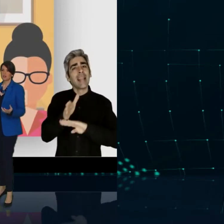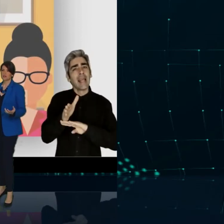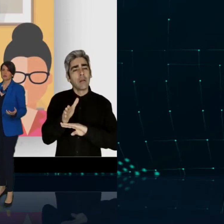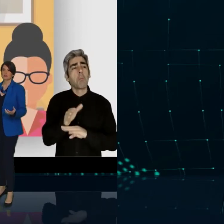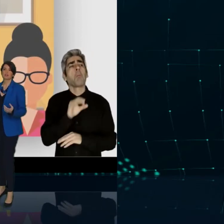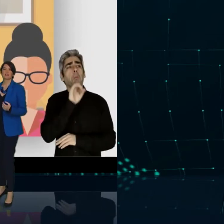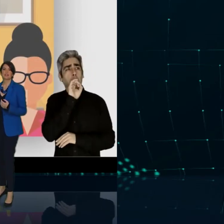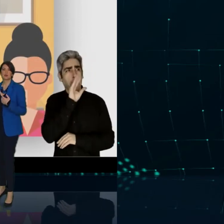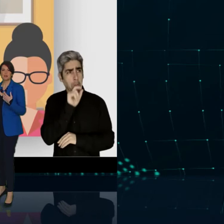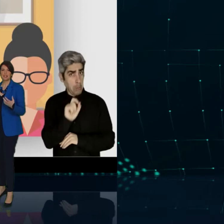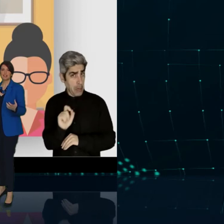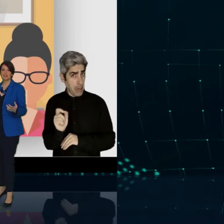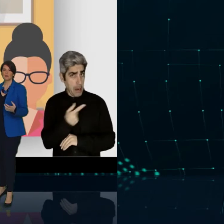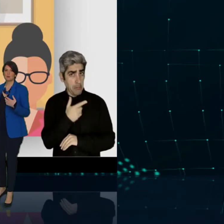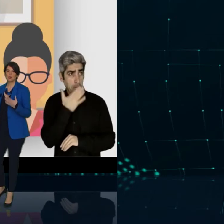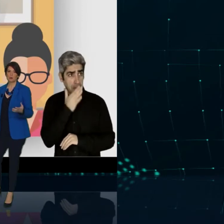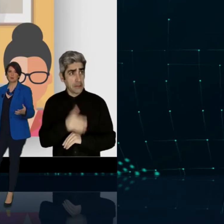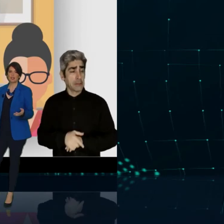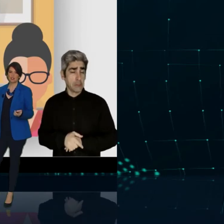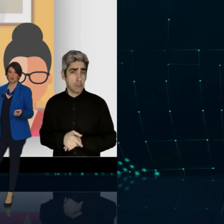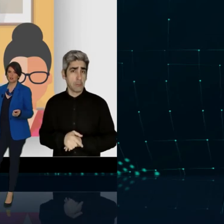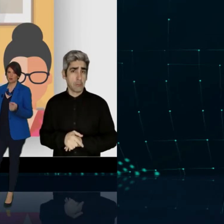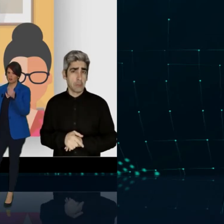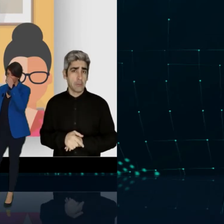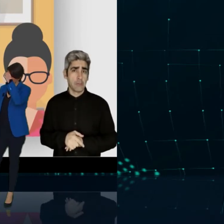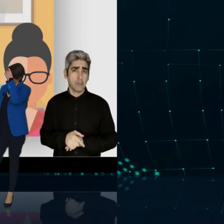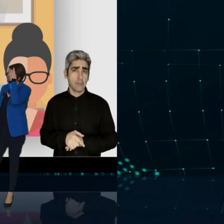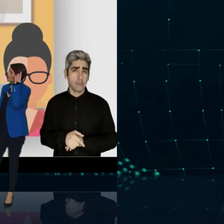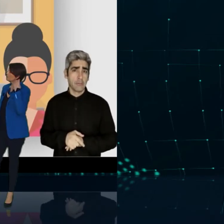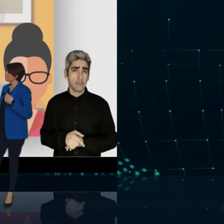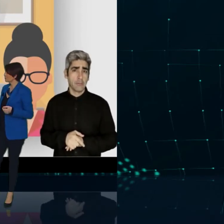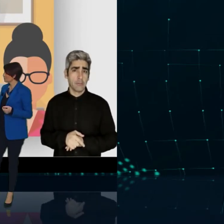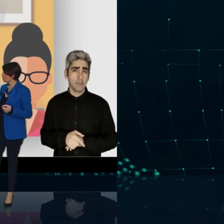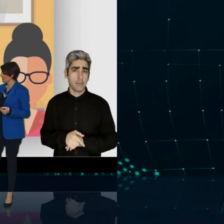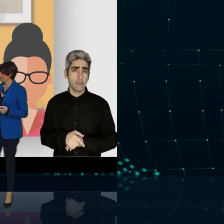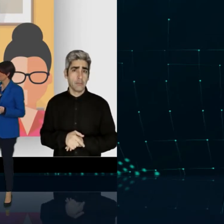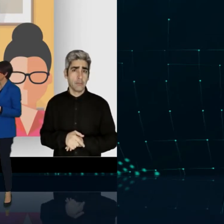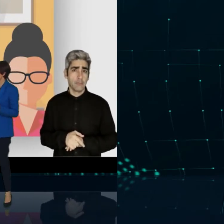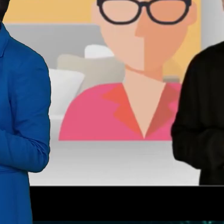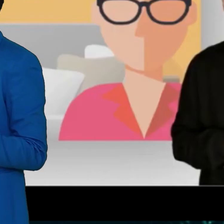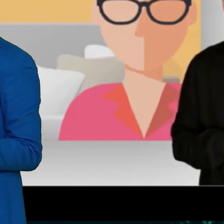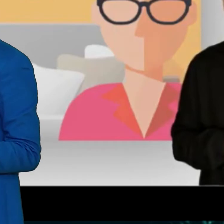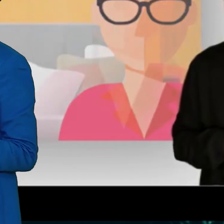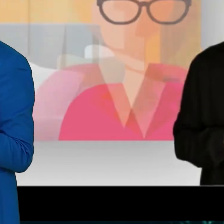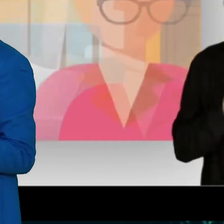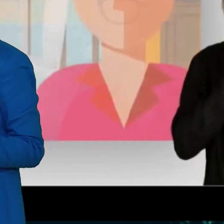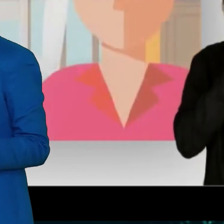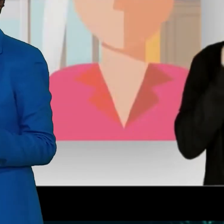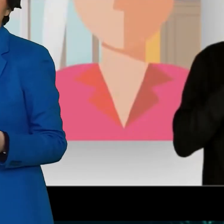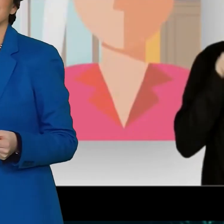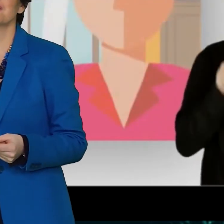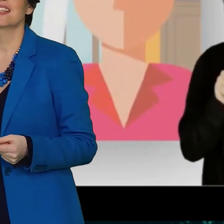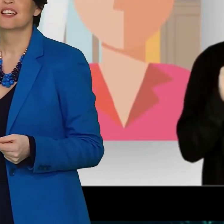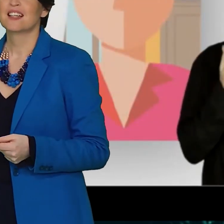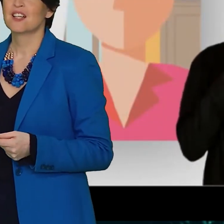aquilo que é complexo para garantir uma maior proximidade à segurança social. Também devo destacar que nós conseguimos e implementámos